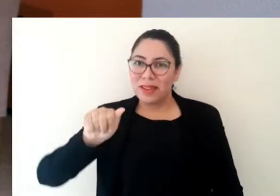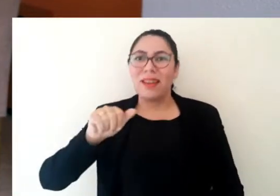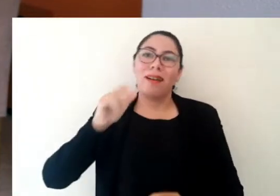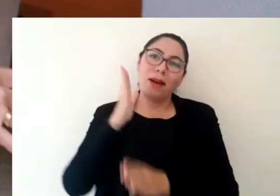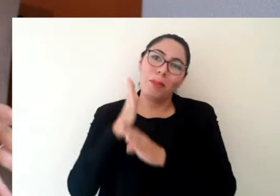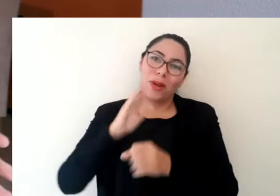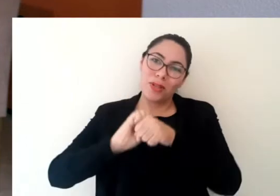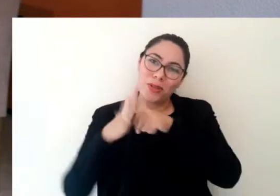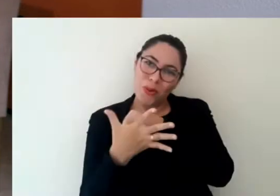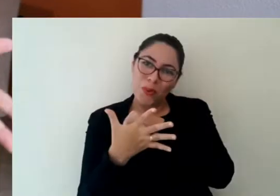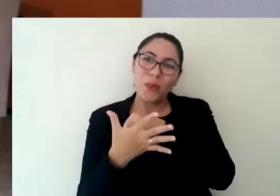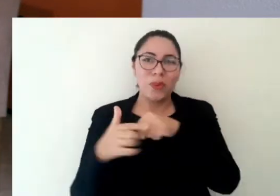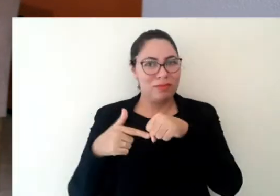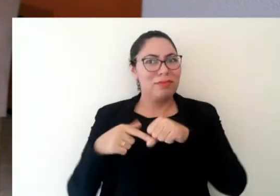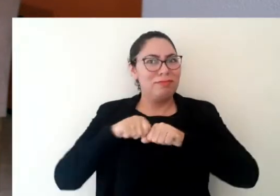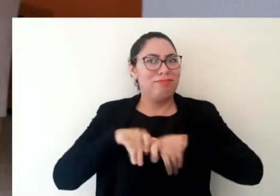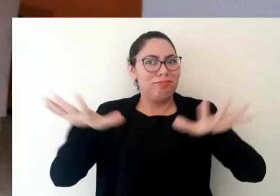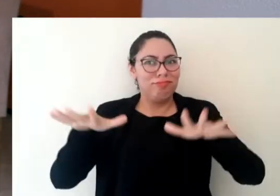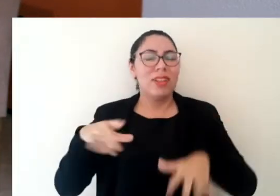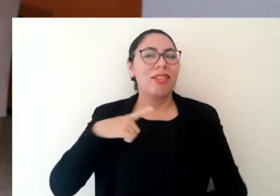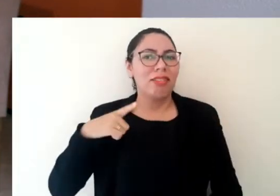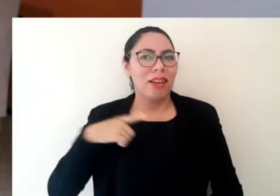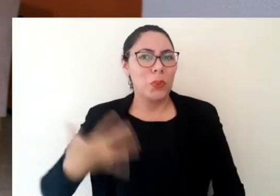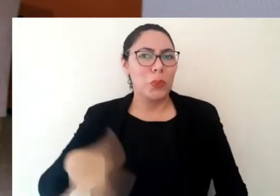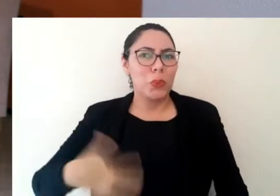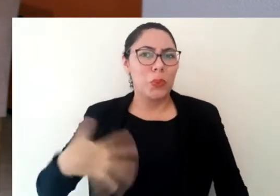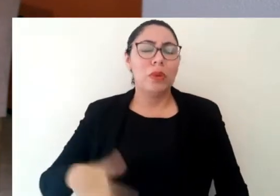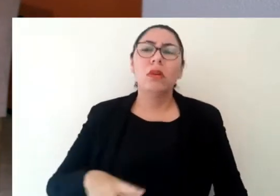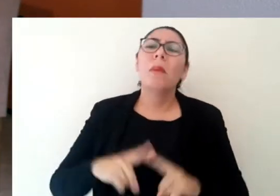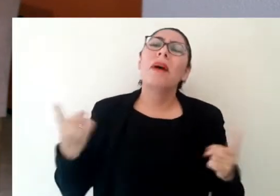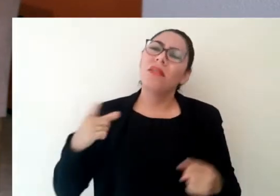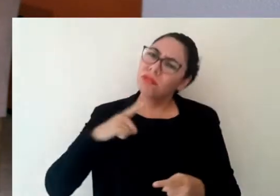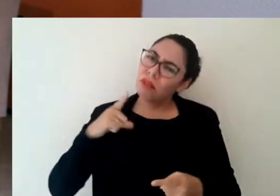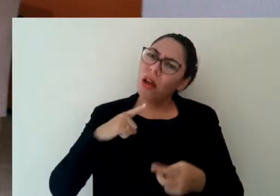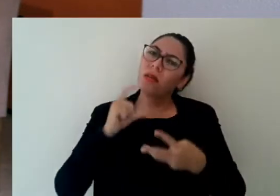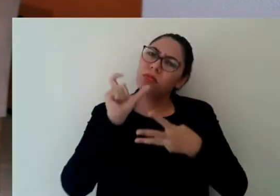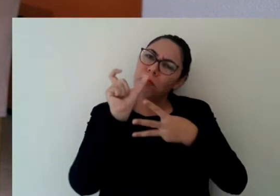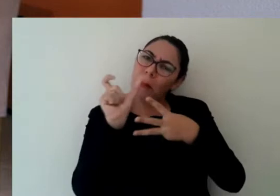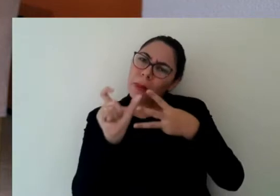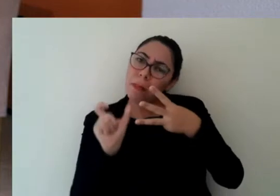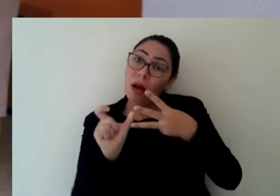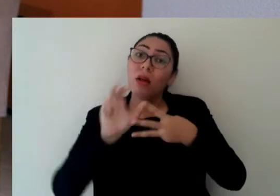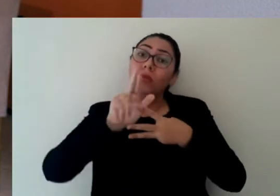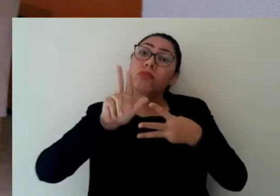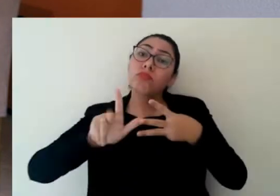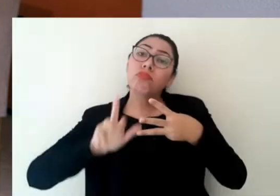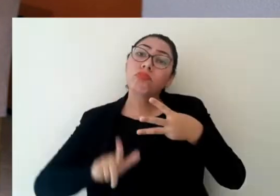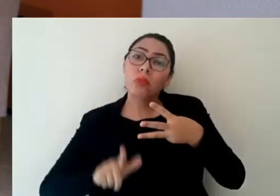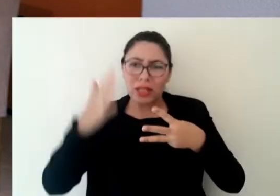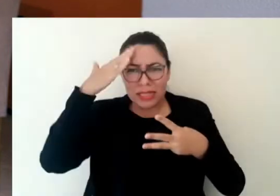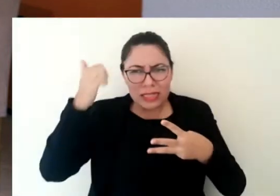Covid-19, todo mundo passando por isso agora mesmo, não é isso? Mas vem cá, você saberia explicar as diferenças entre esses três